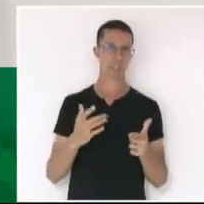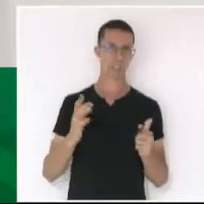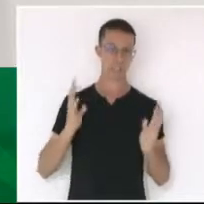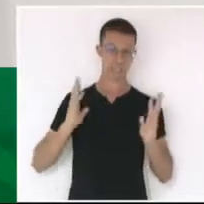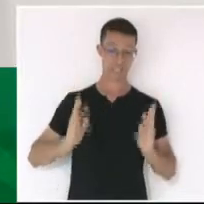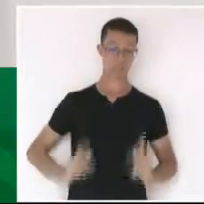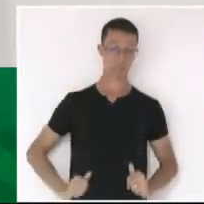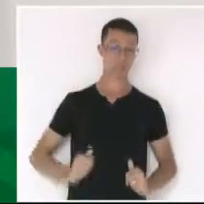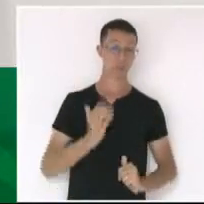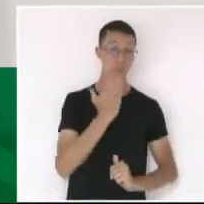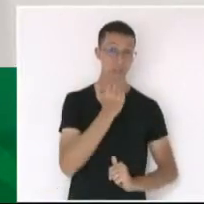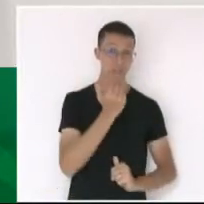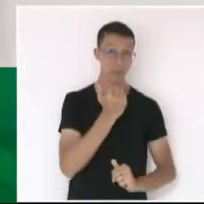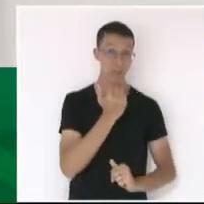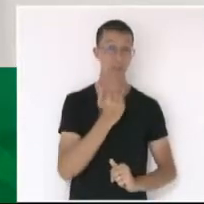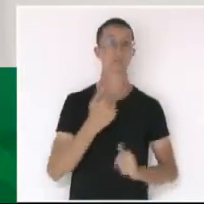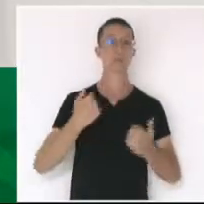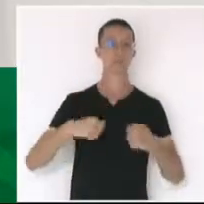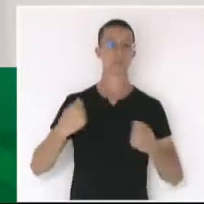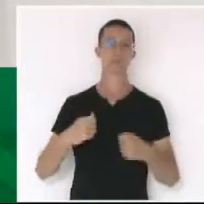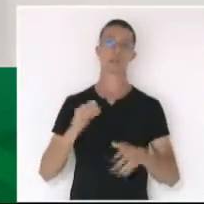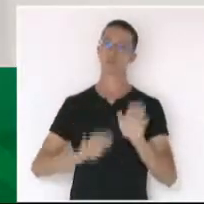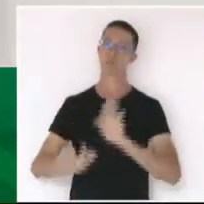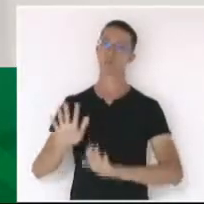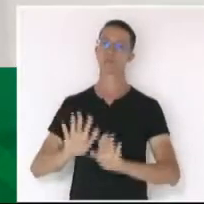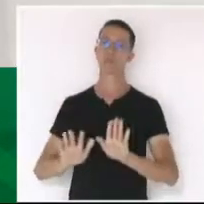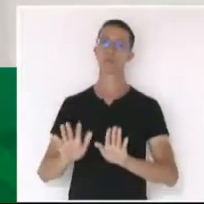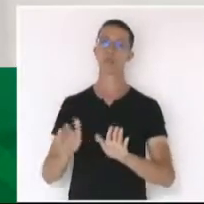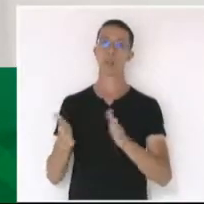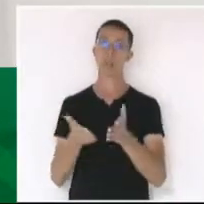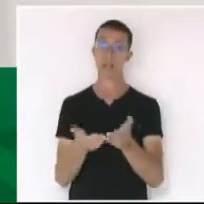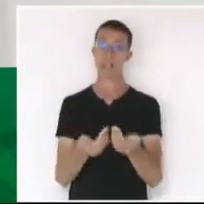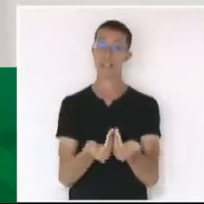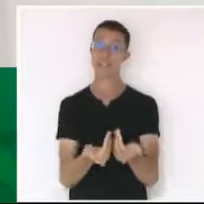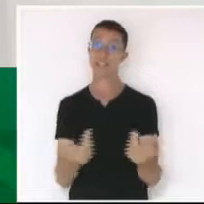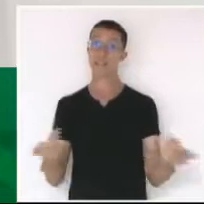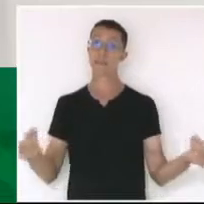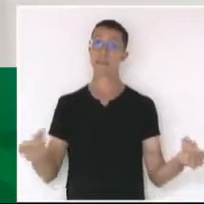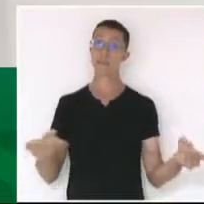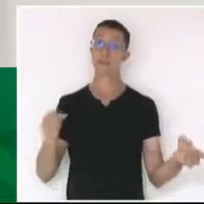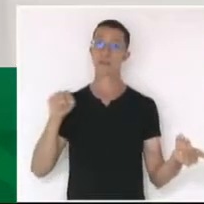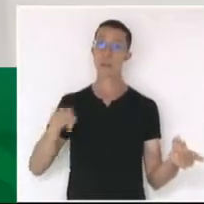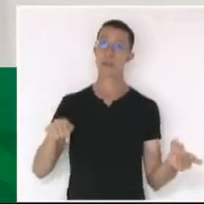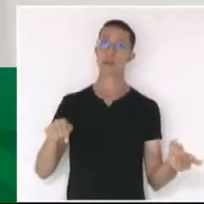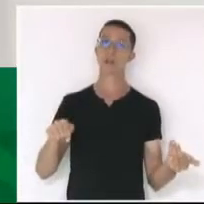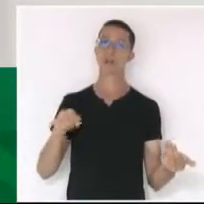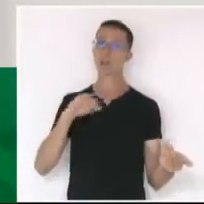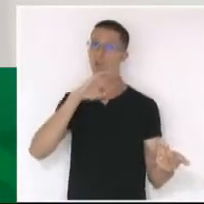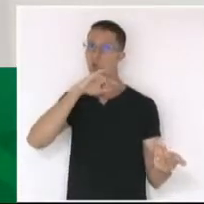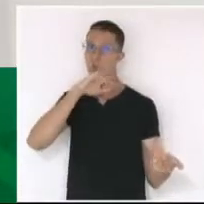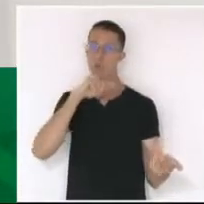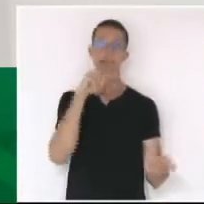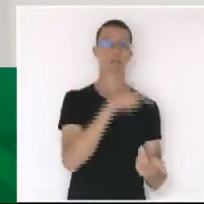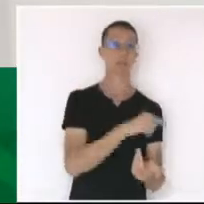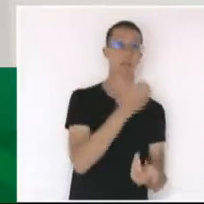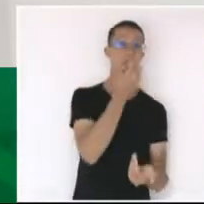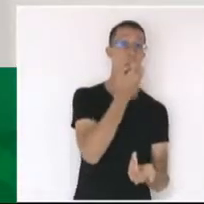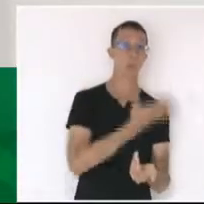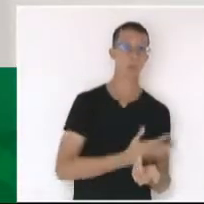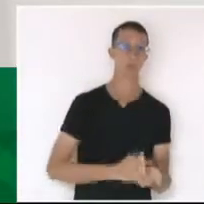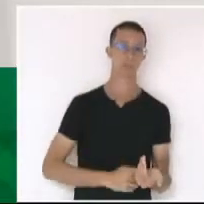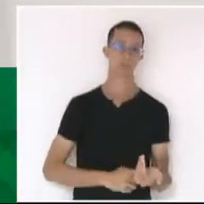nós somos preservar aqueles que são bons então a essa é a minha preocupação devemos corrigir os está errado